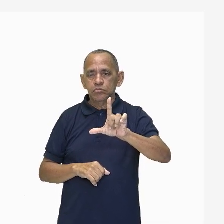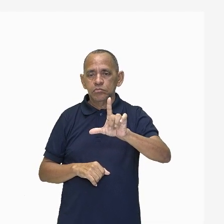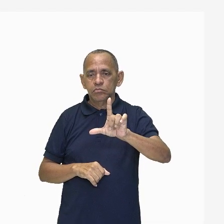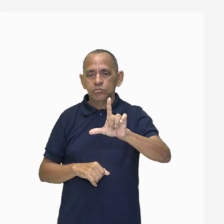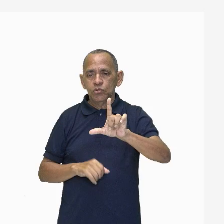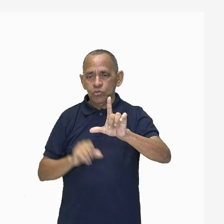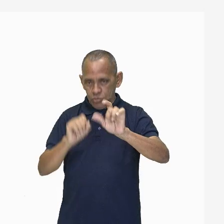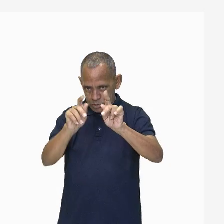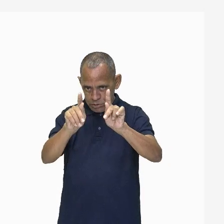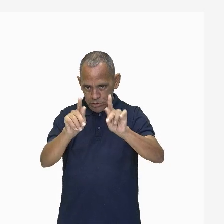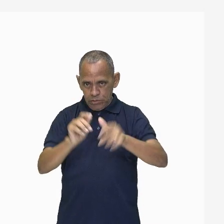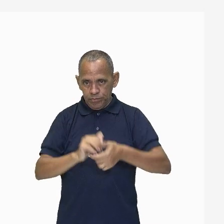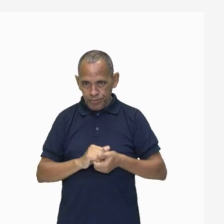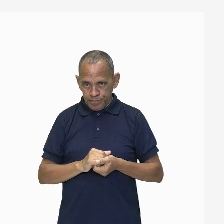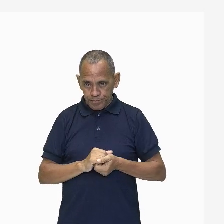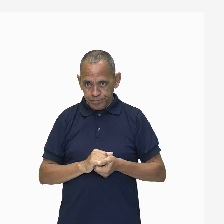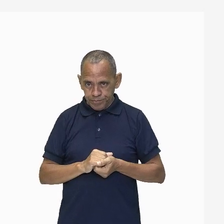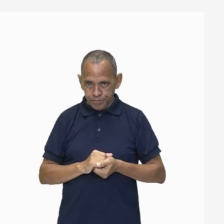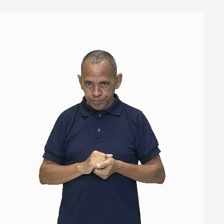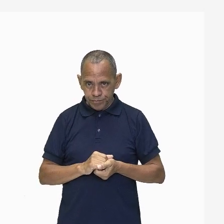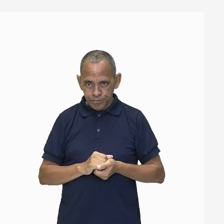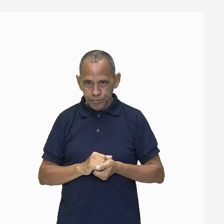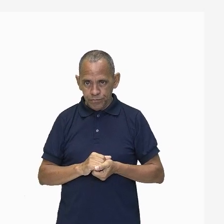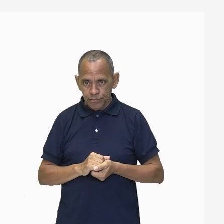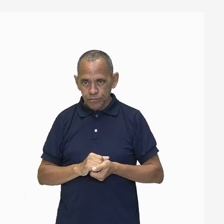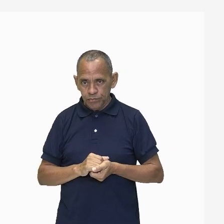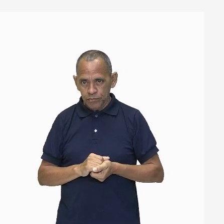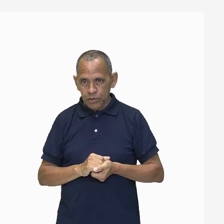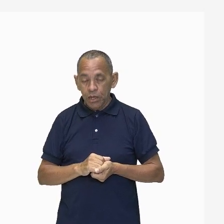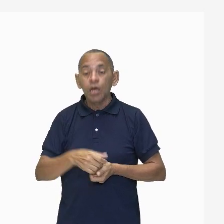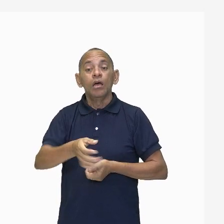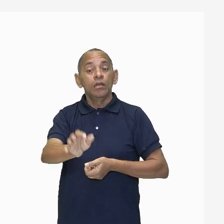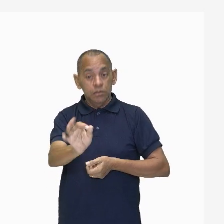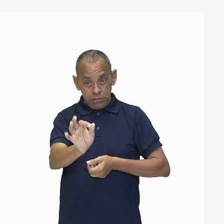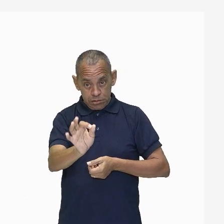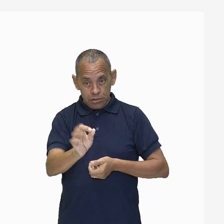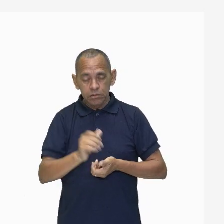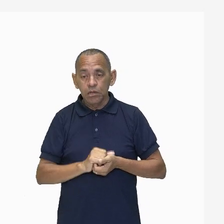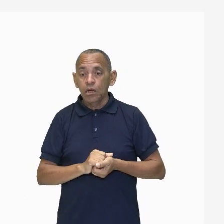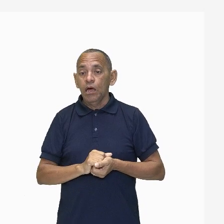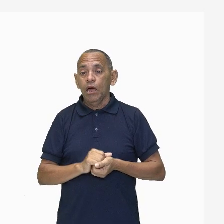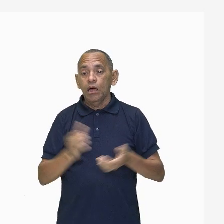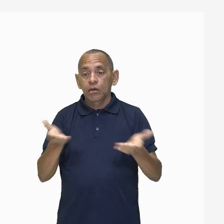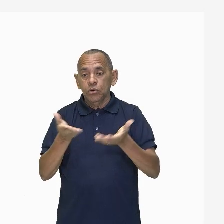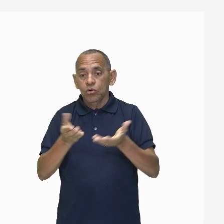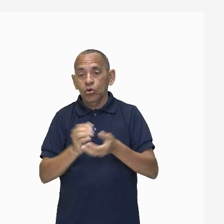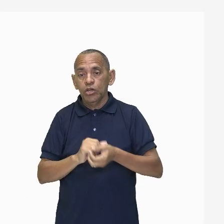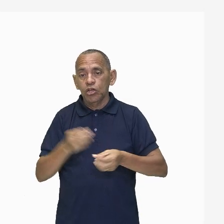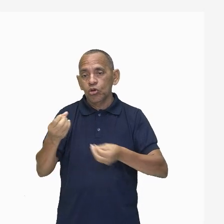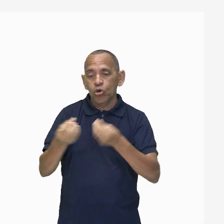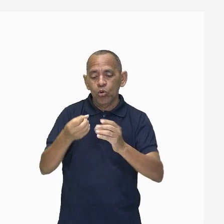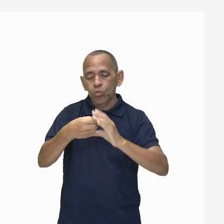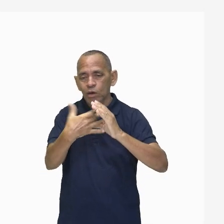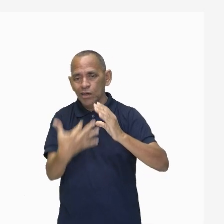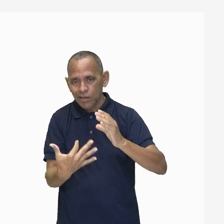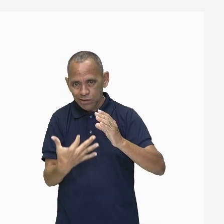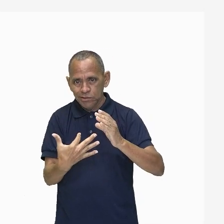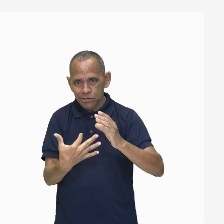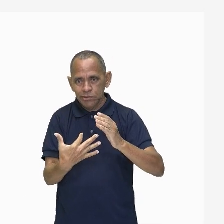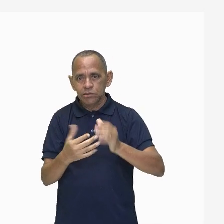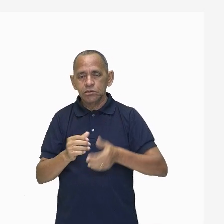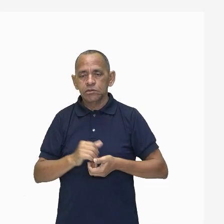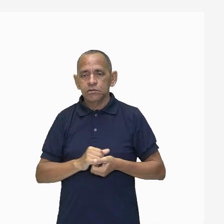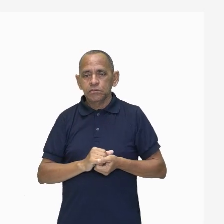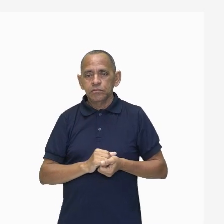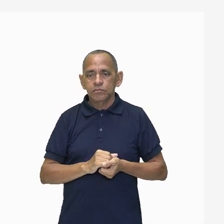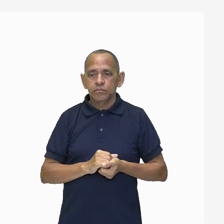y, tá certo? Então, vamos aqui a as características de forma mais clara, tá?